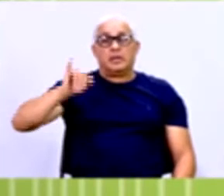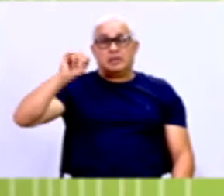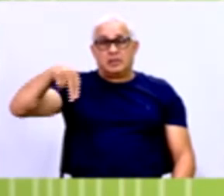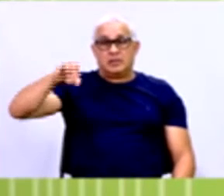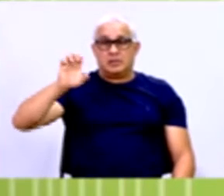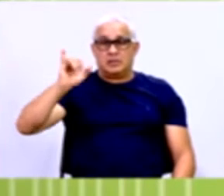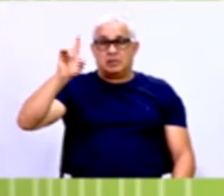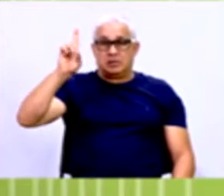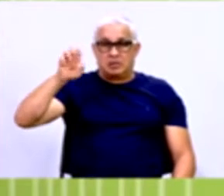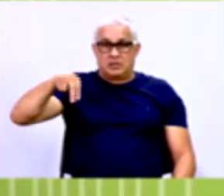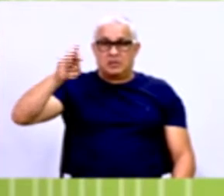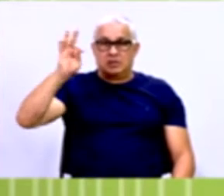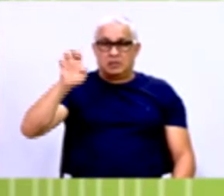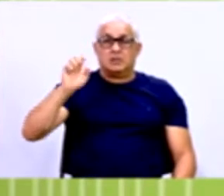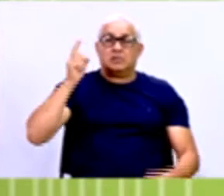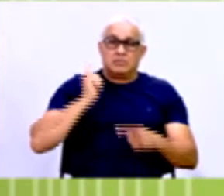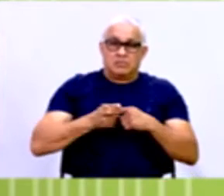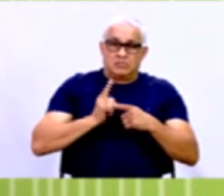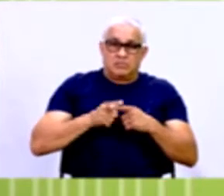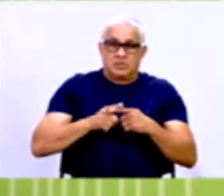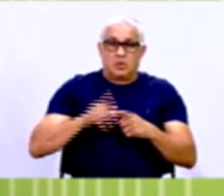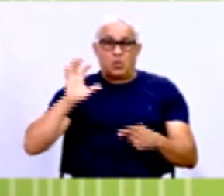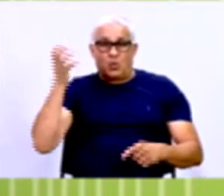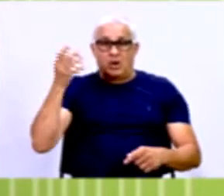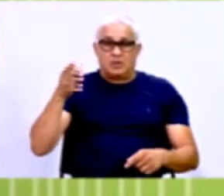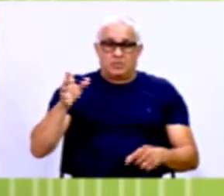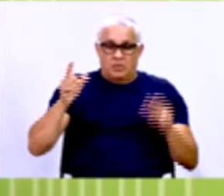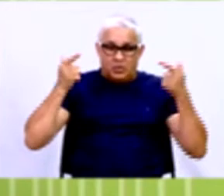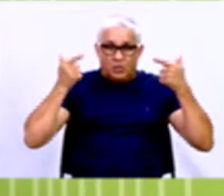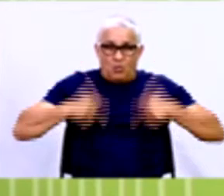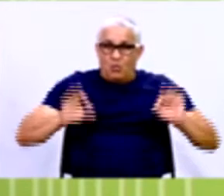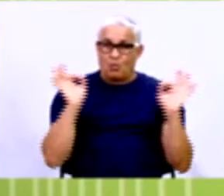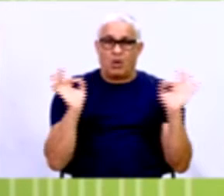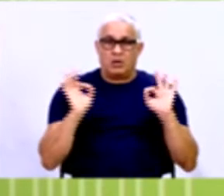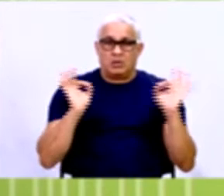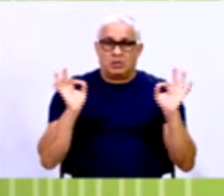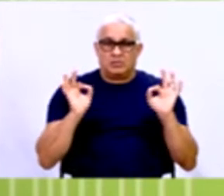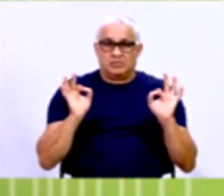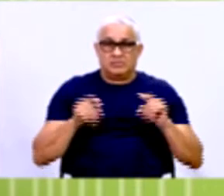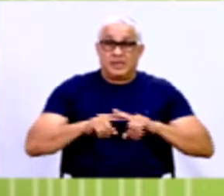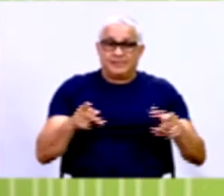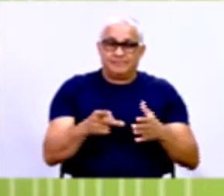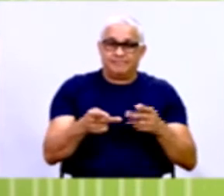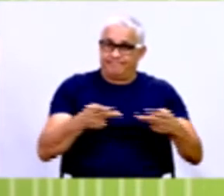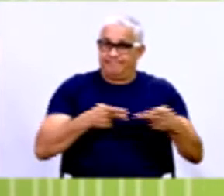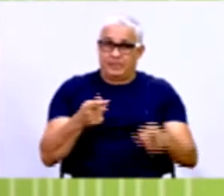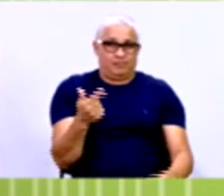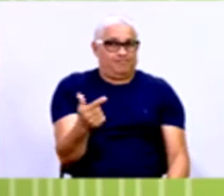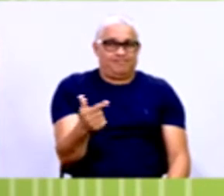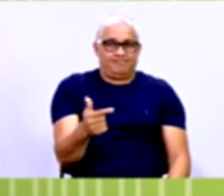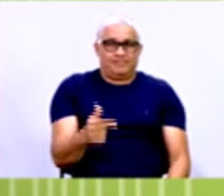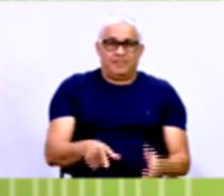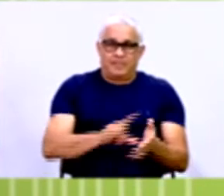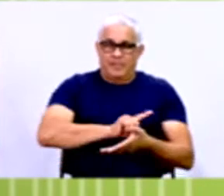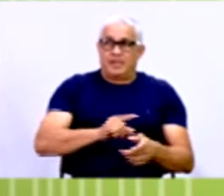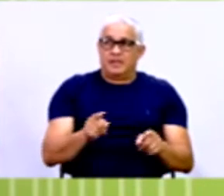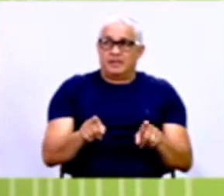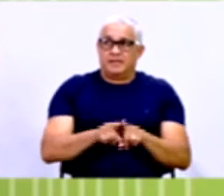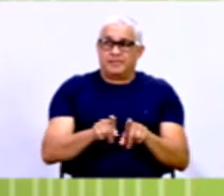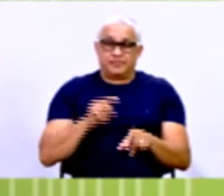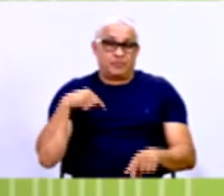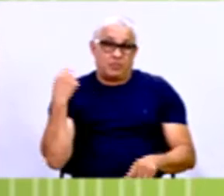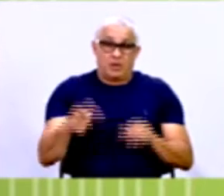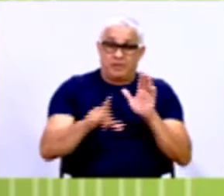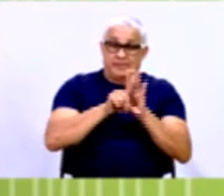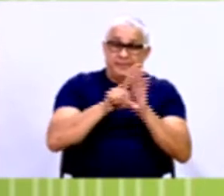propriedade, nenhum tipo de dano a mim, certo? Mas claro, foi algo que não foi planejado, certo? Então, quando nós analisamos na